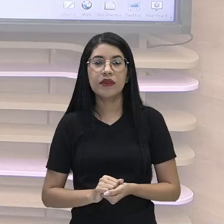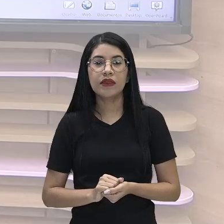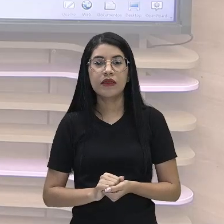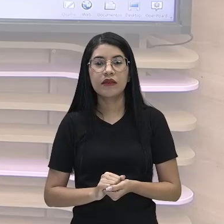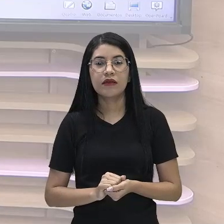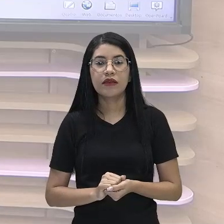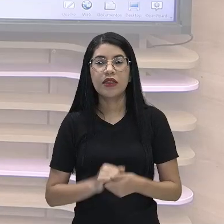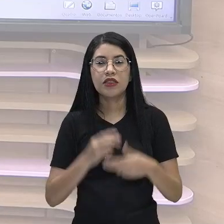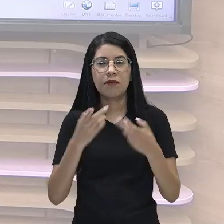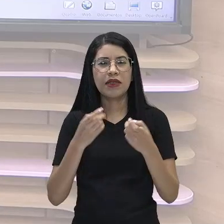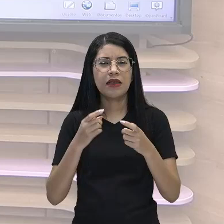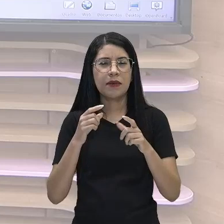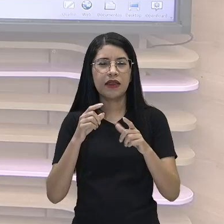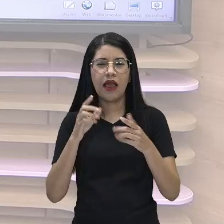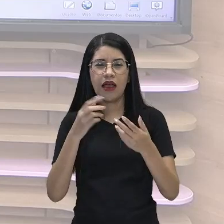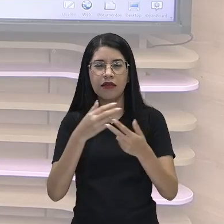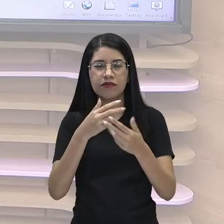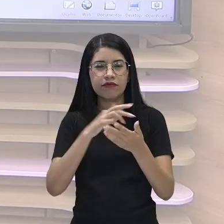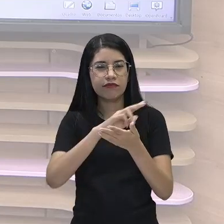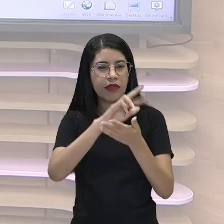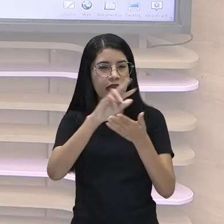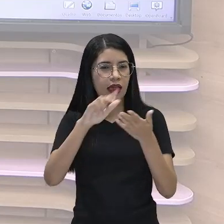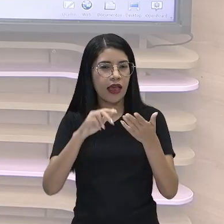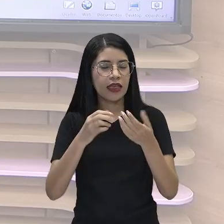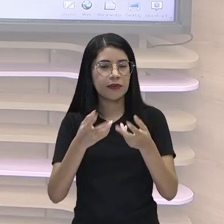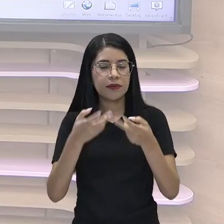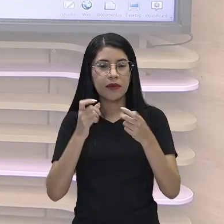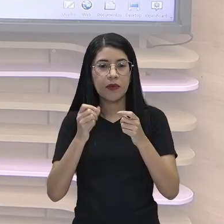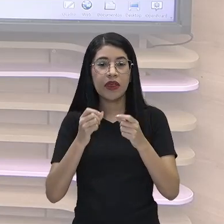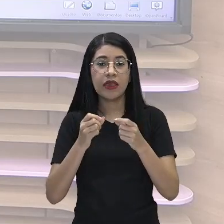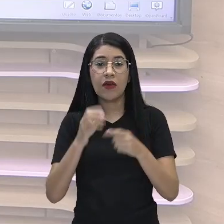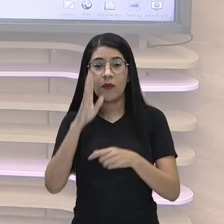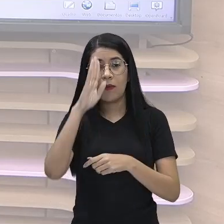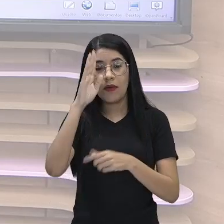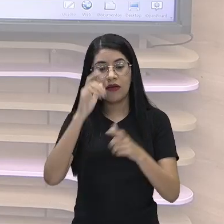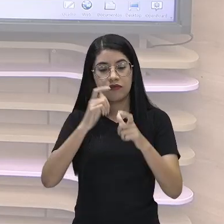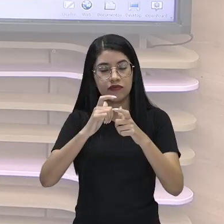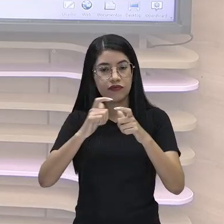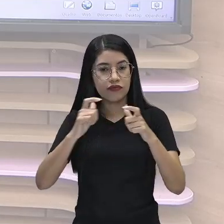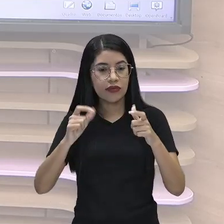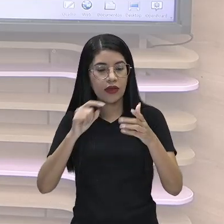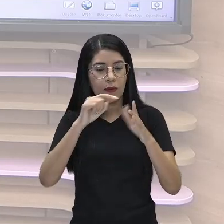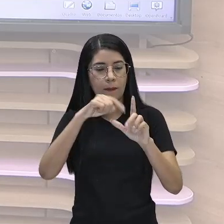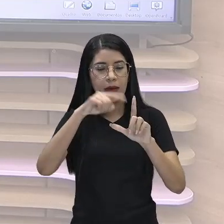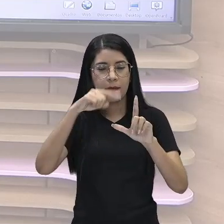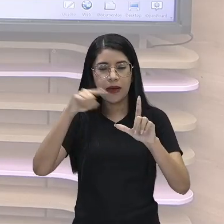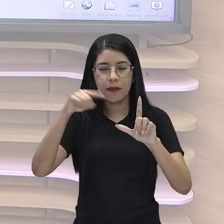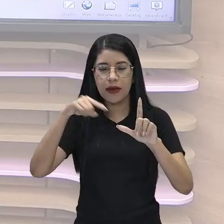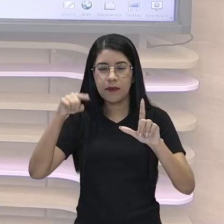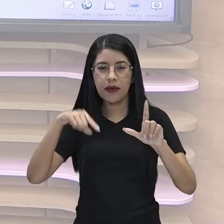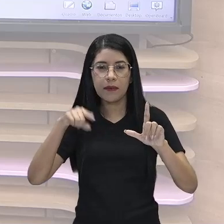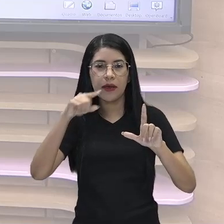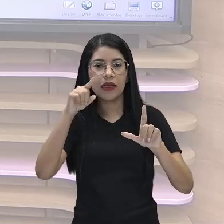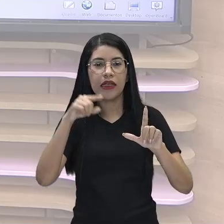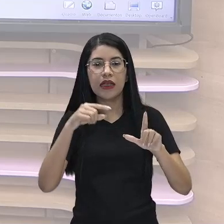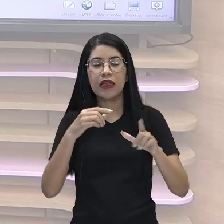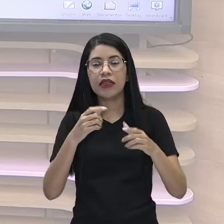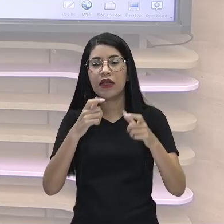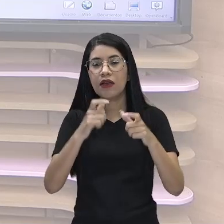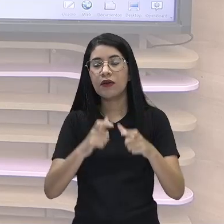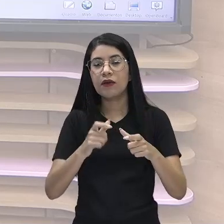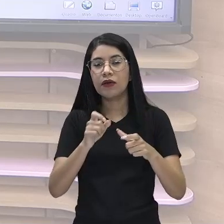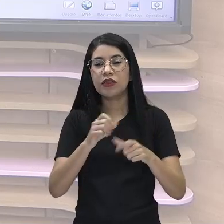né? Então, significa que esse fluxo ali está maior. Então, cada uma dessas linhas vai mostrar para a gente aí onde estão inseridos